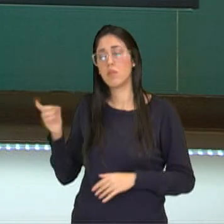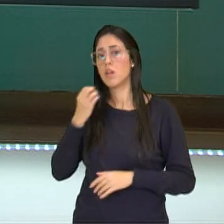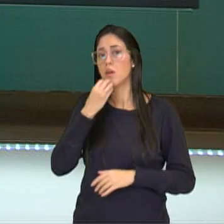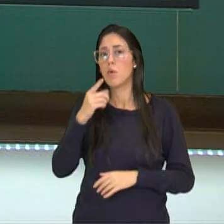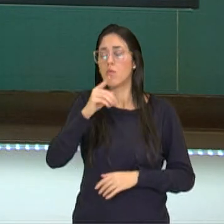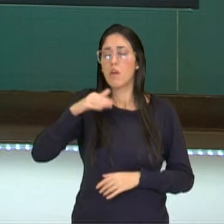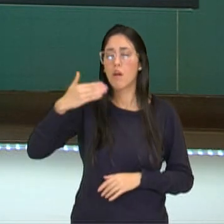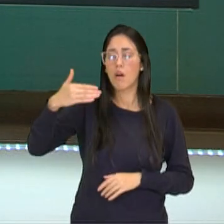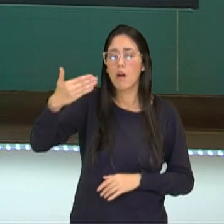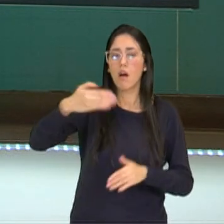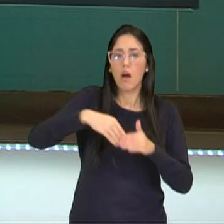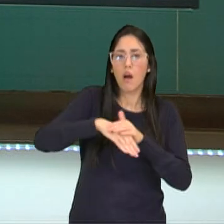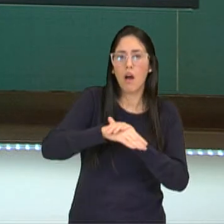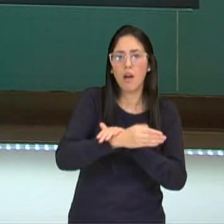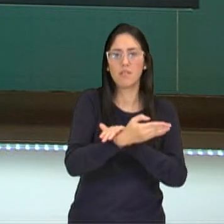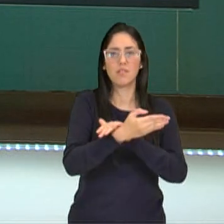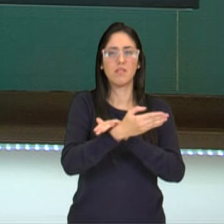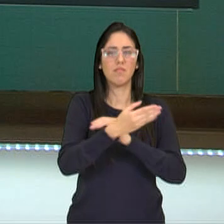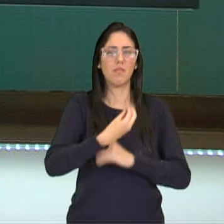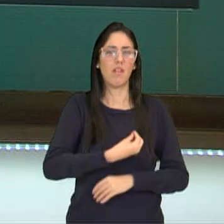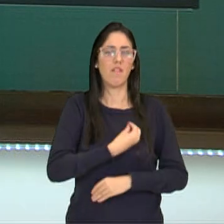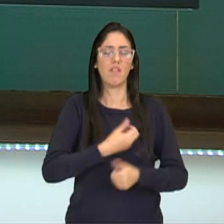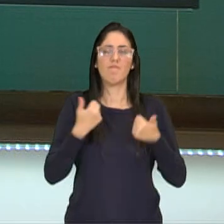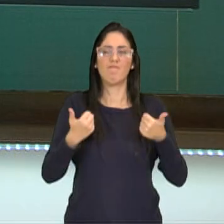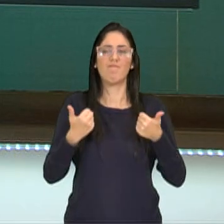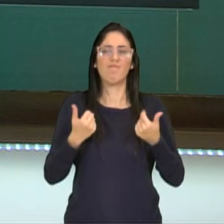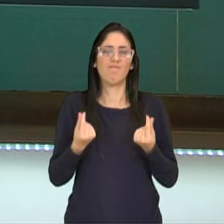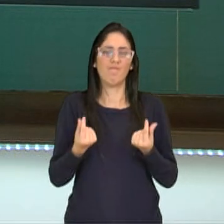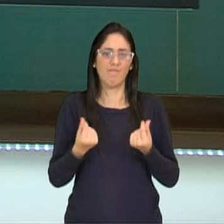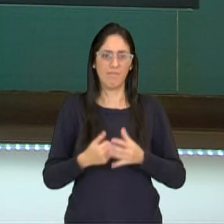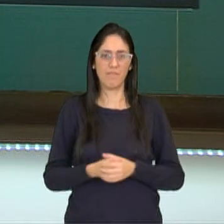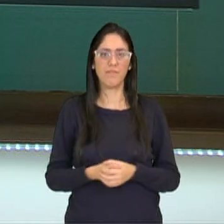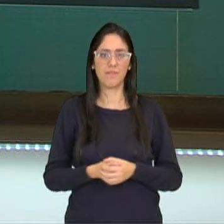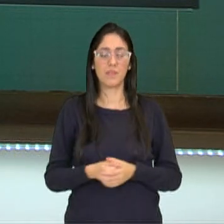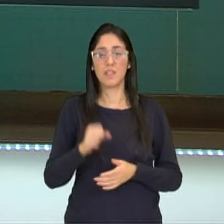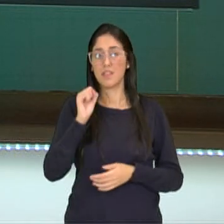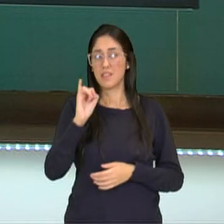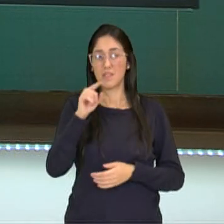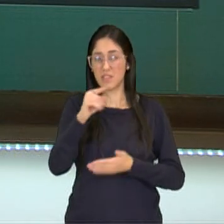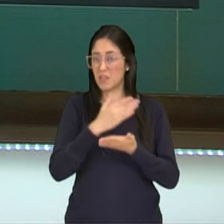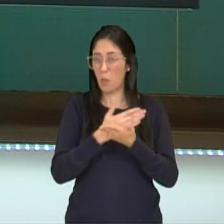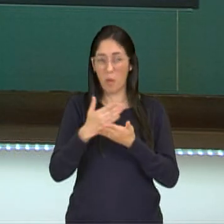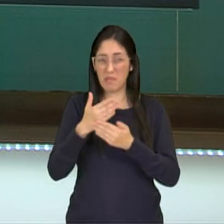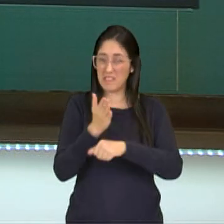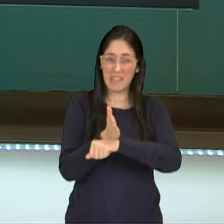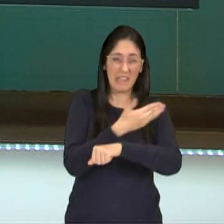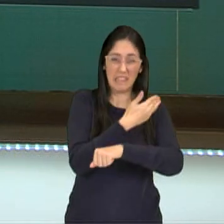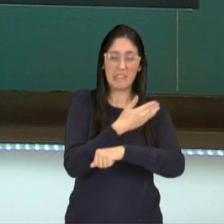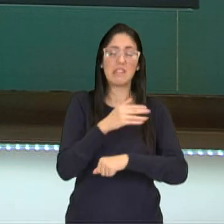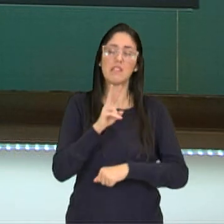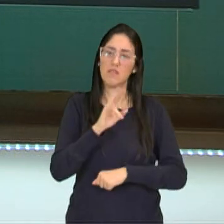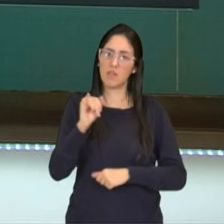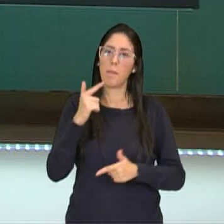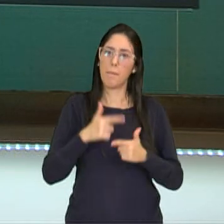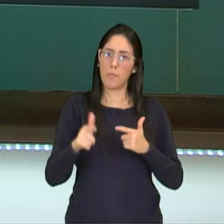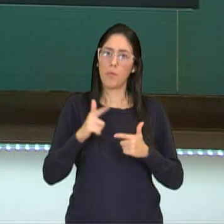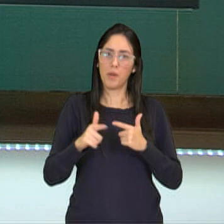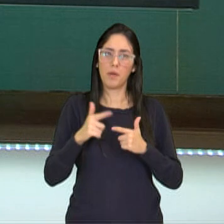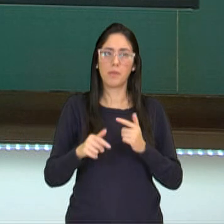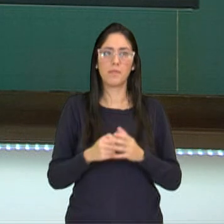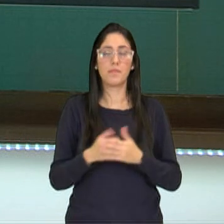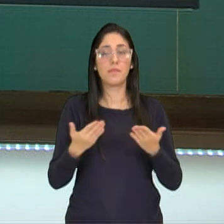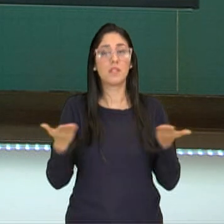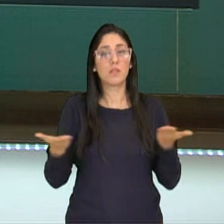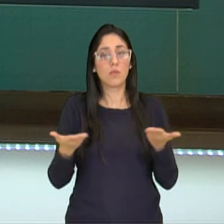fazer você ter uma vida saudável financeira. Porque se você não começar cedo, você vai ter problemas. Então, nesse vídeo a